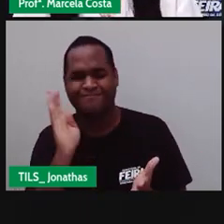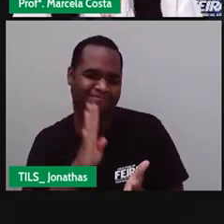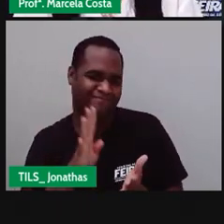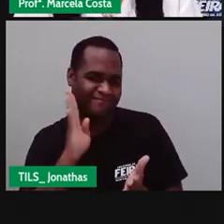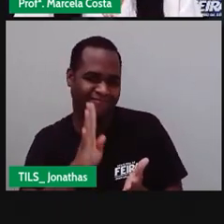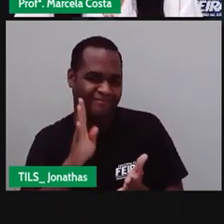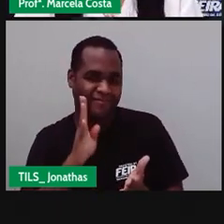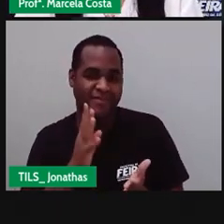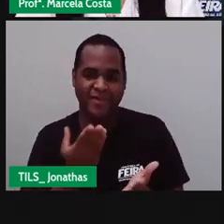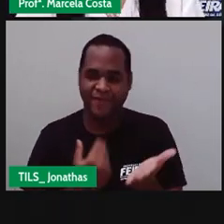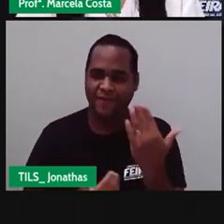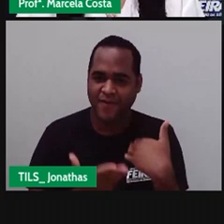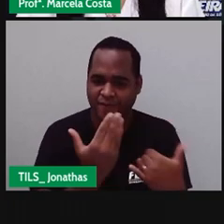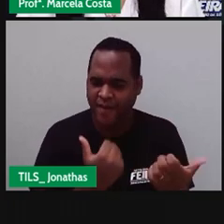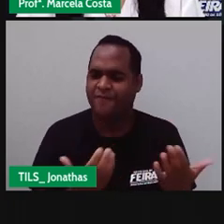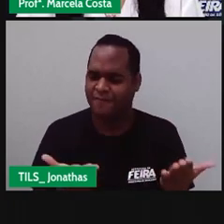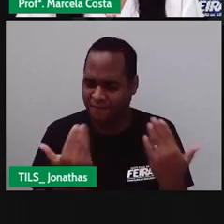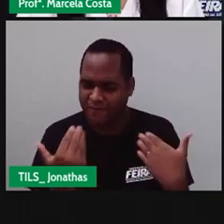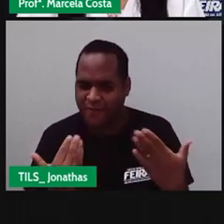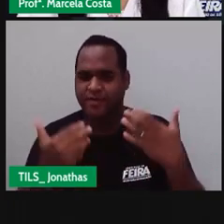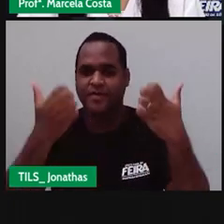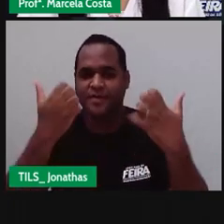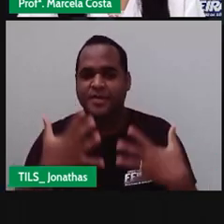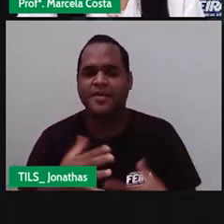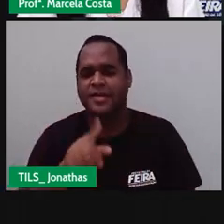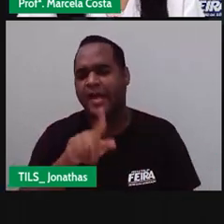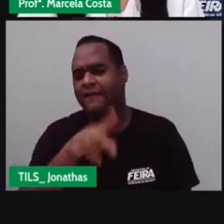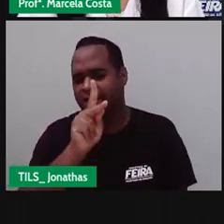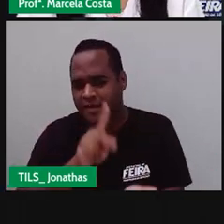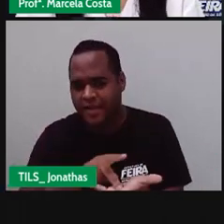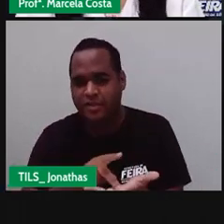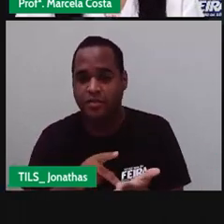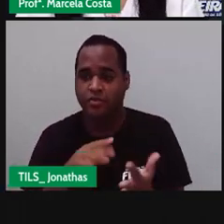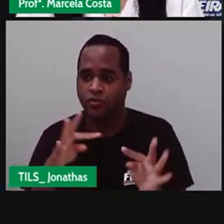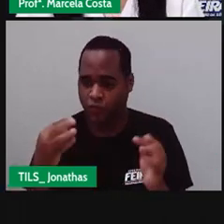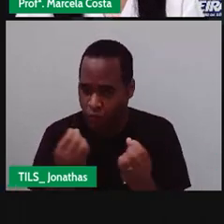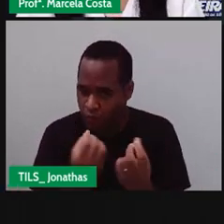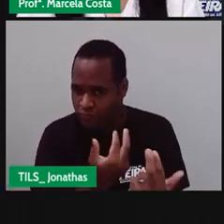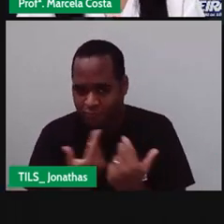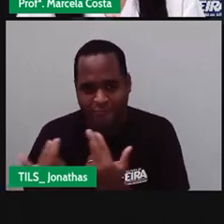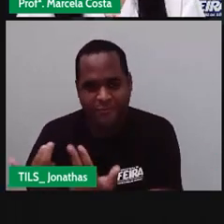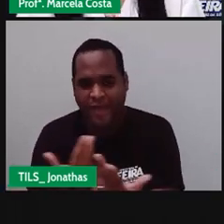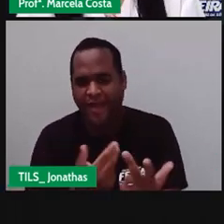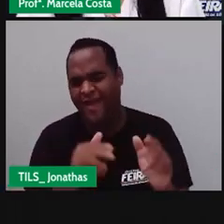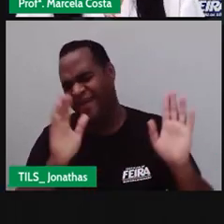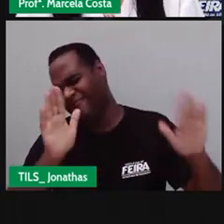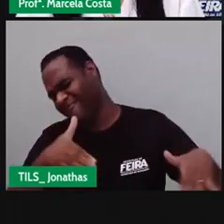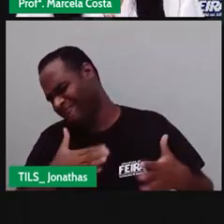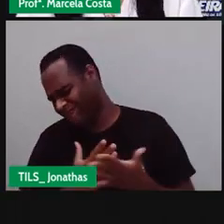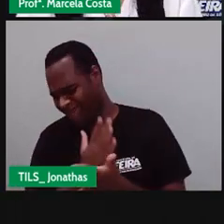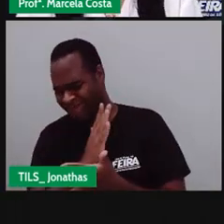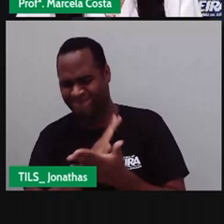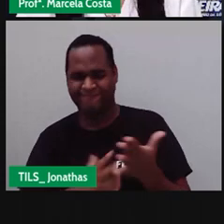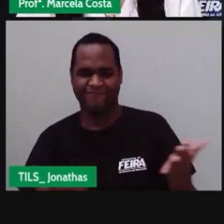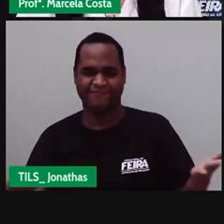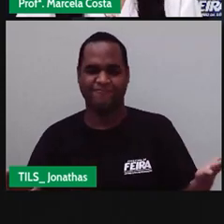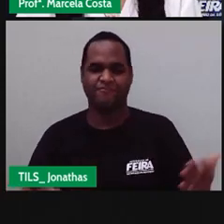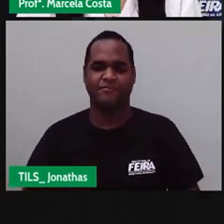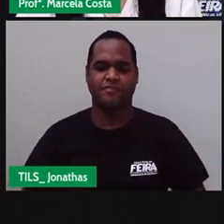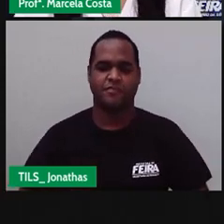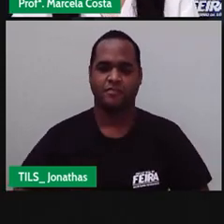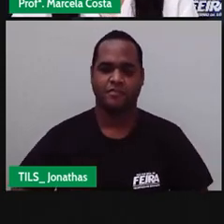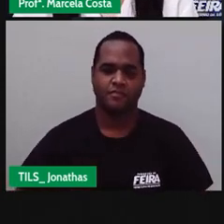Vamos Venhamos Isso é um fato Tudo igualzinho Ai Como é chato